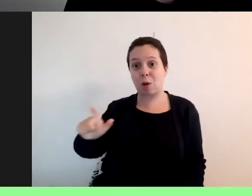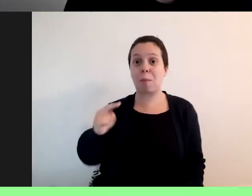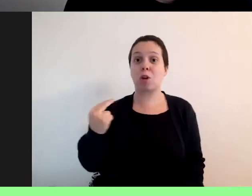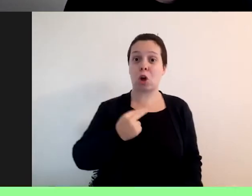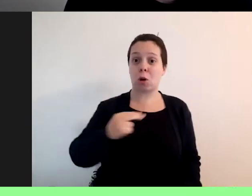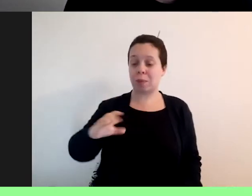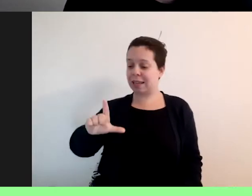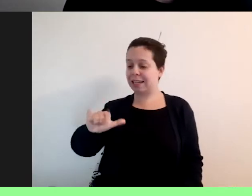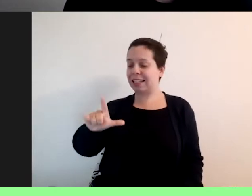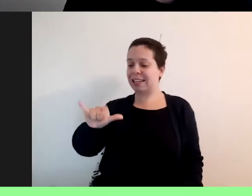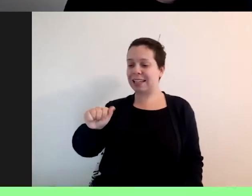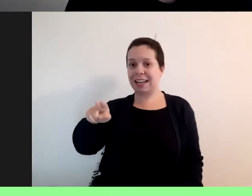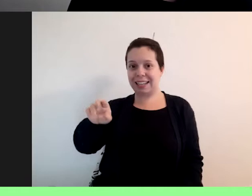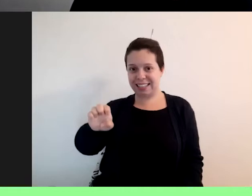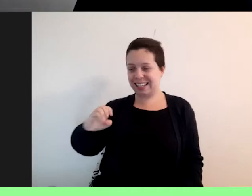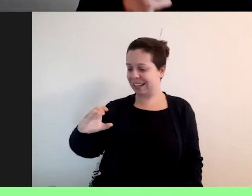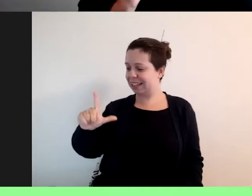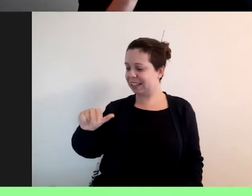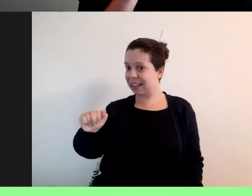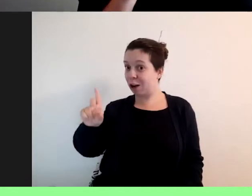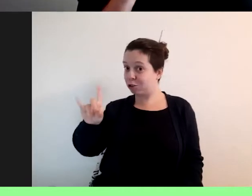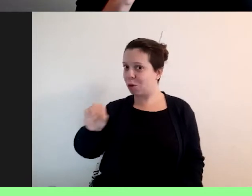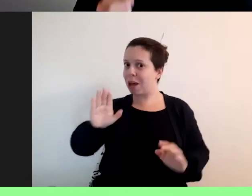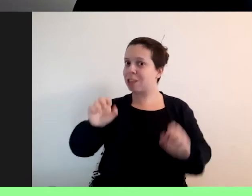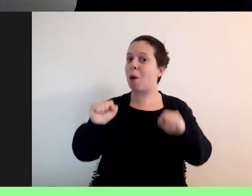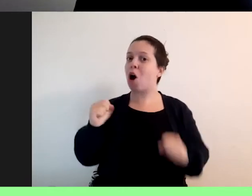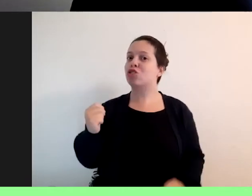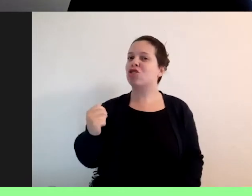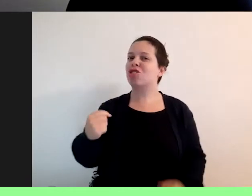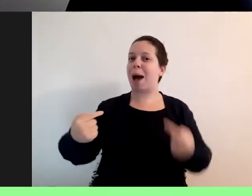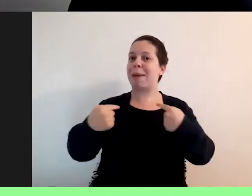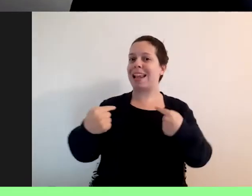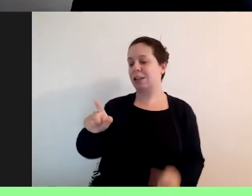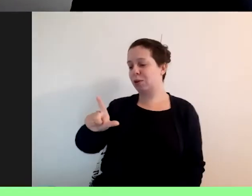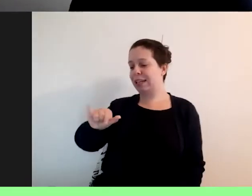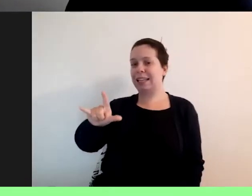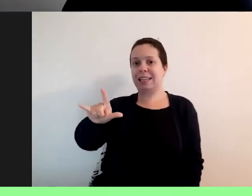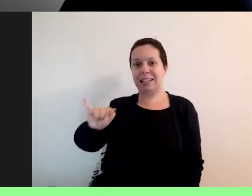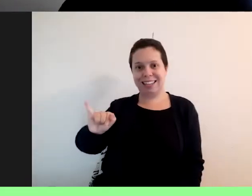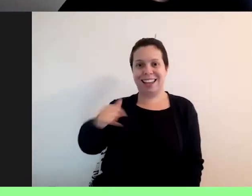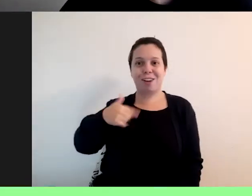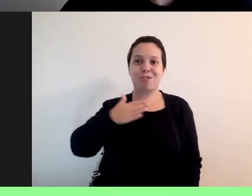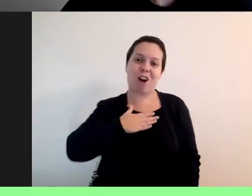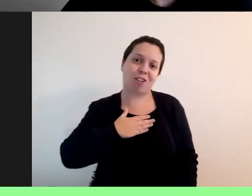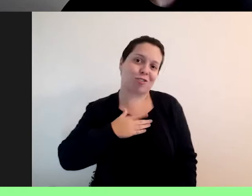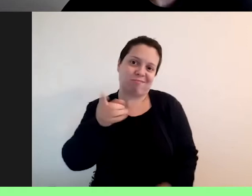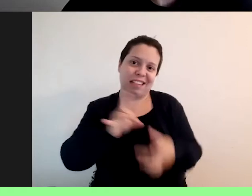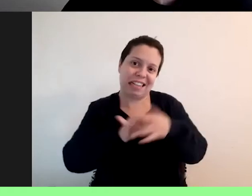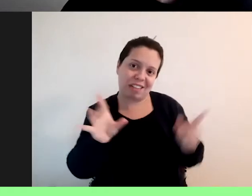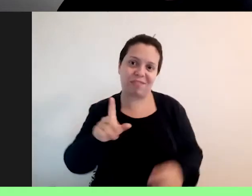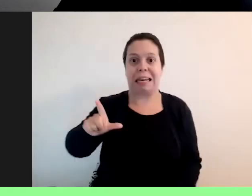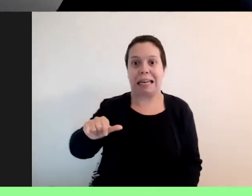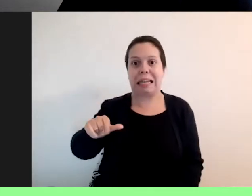gosto. É mais próximo, né? Fiquem à vontade, Liliane e Lili, como